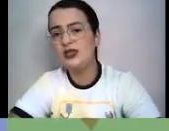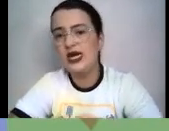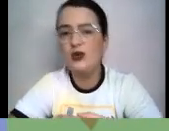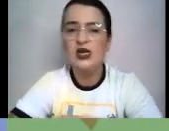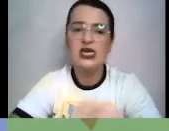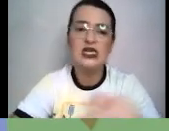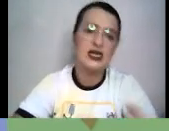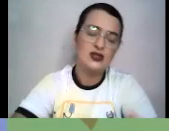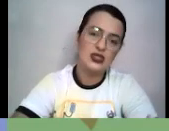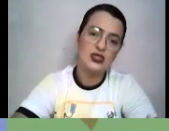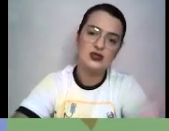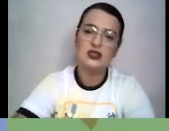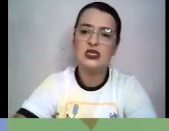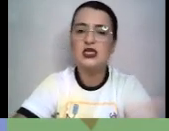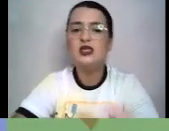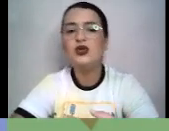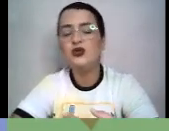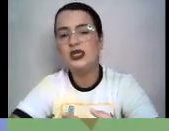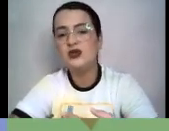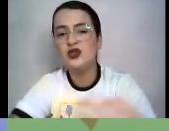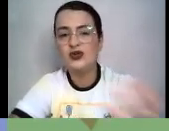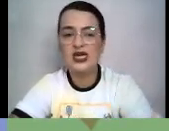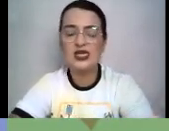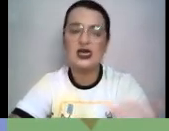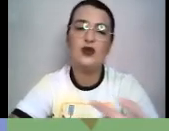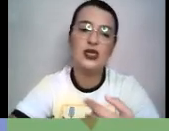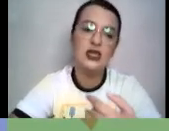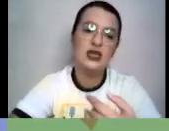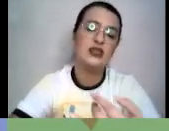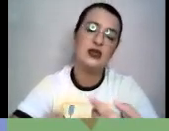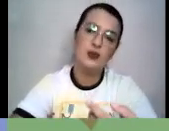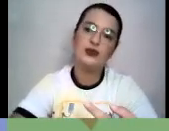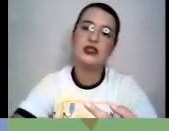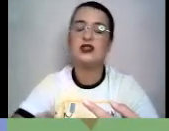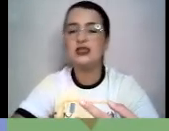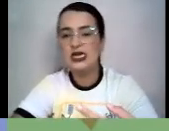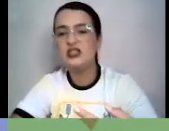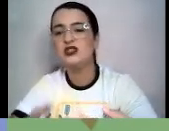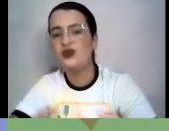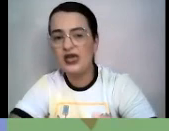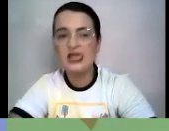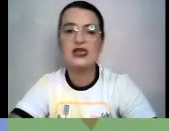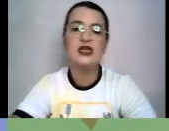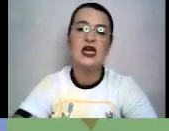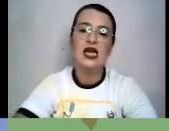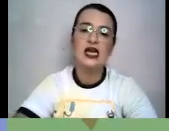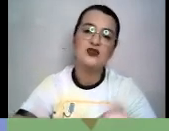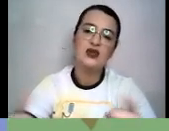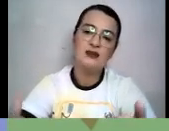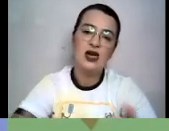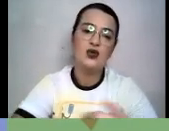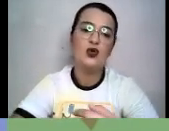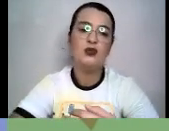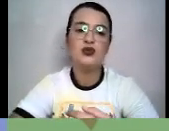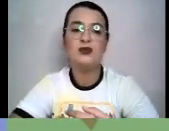Guerra Mundial, Estados Unidos e União Soviética, a União das Repúblicas Socialistas Soviéticas, eles